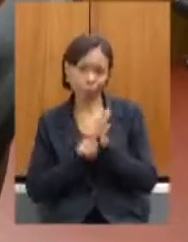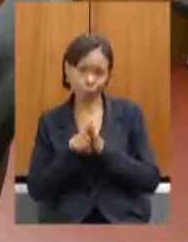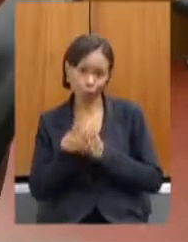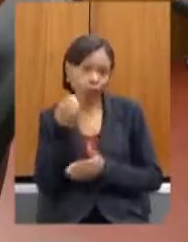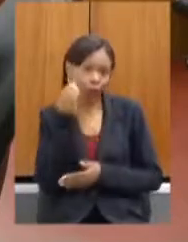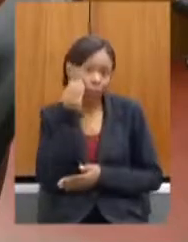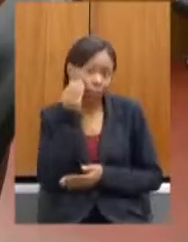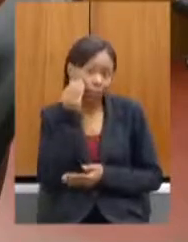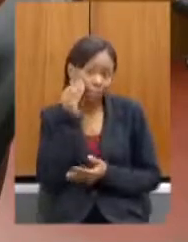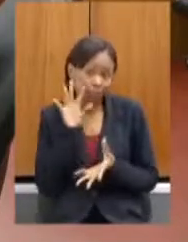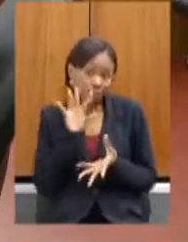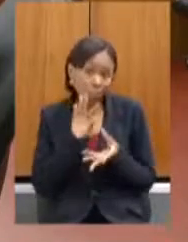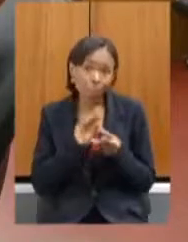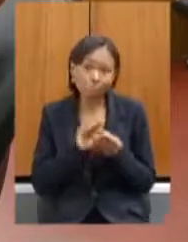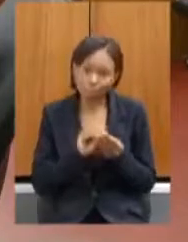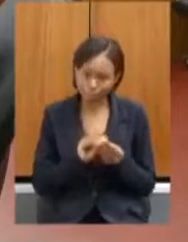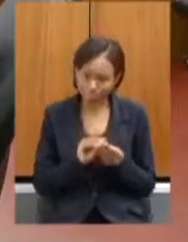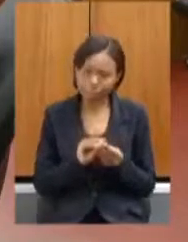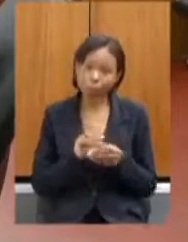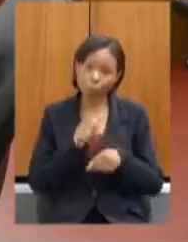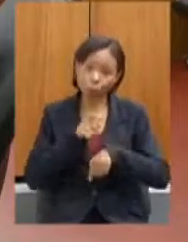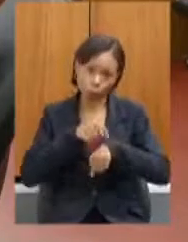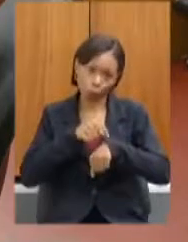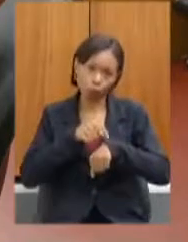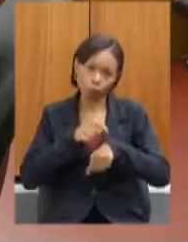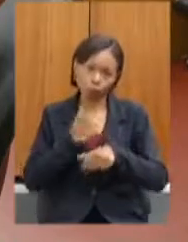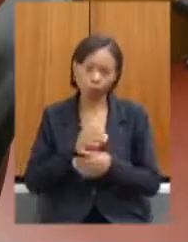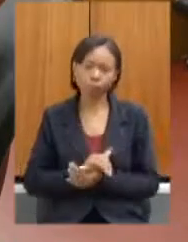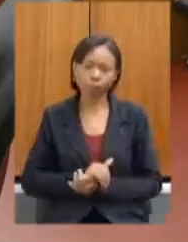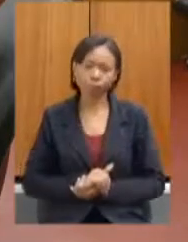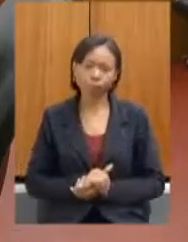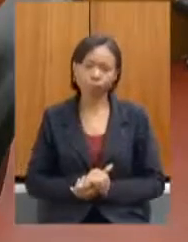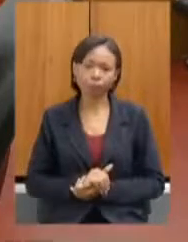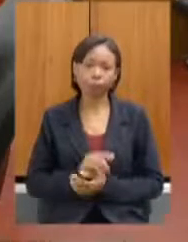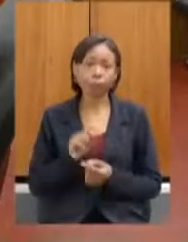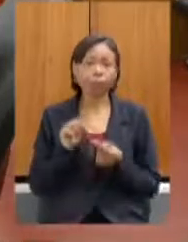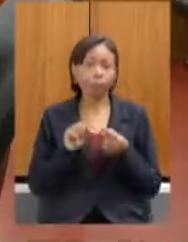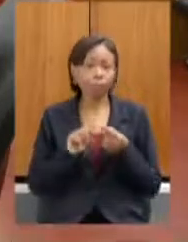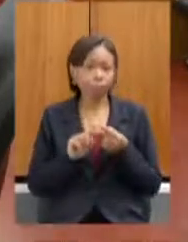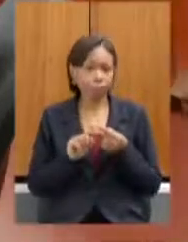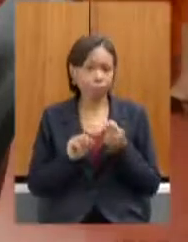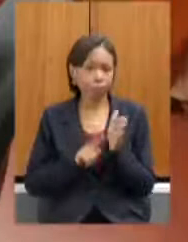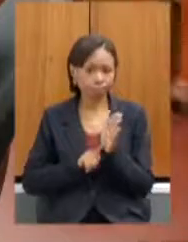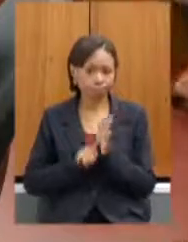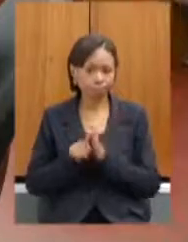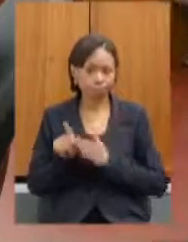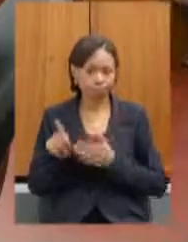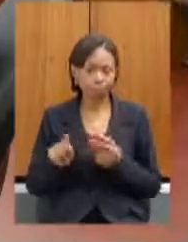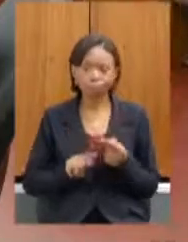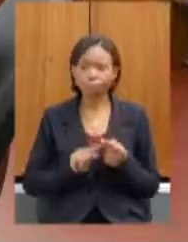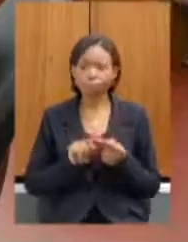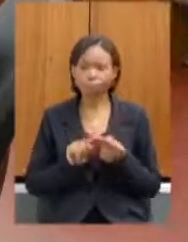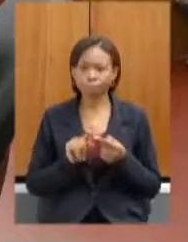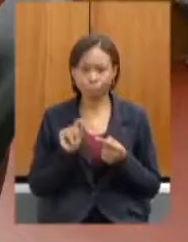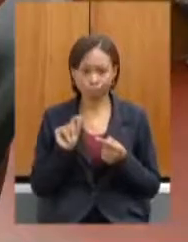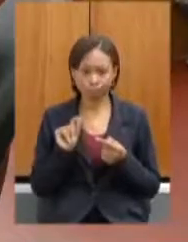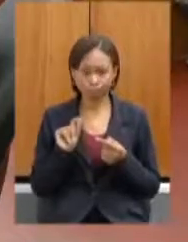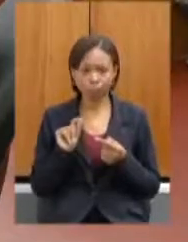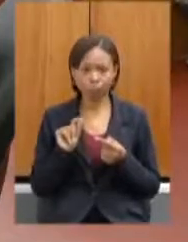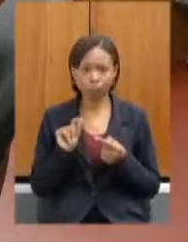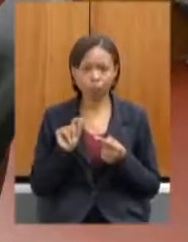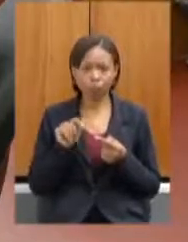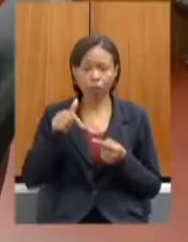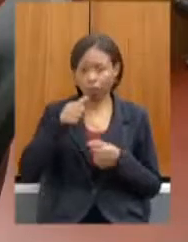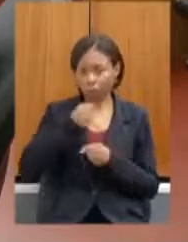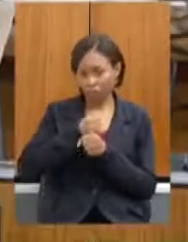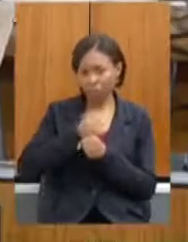ser bem objetiva dentro do termo no tempo que nós temos primeira secretária no ano